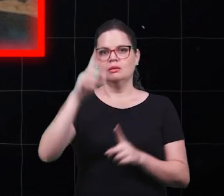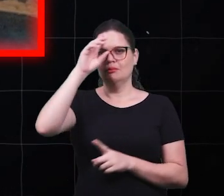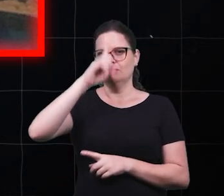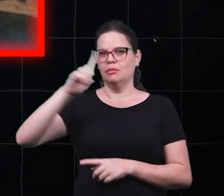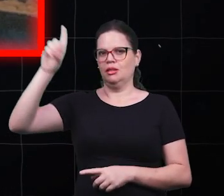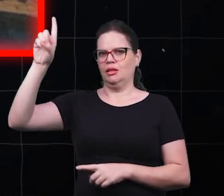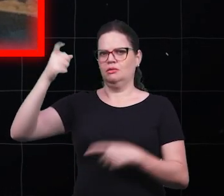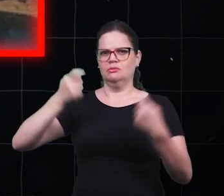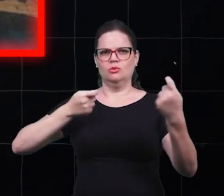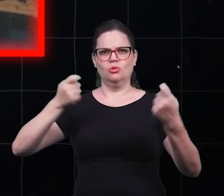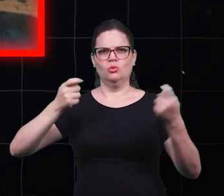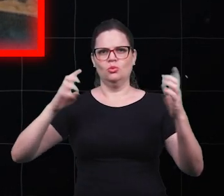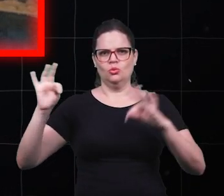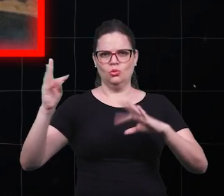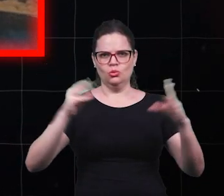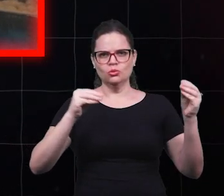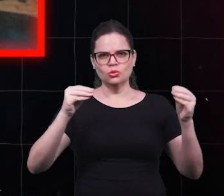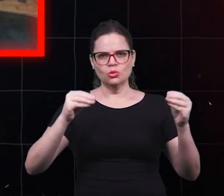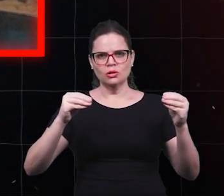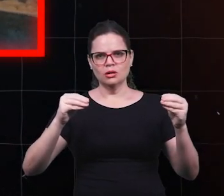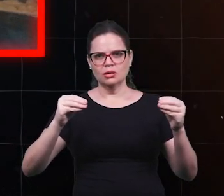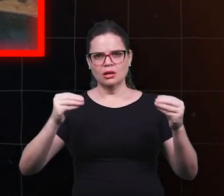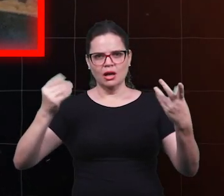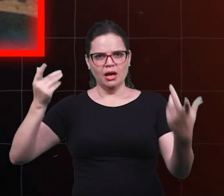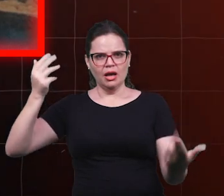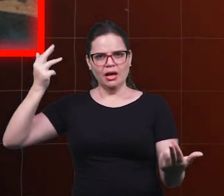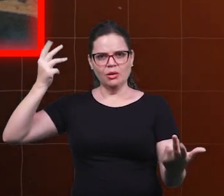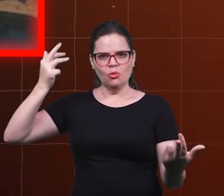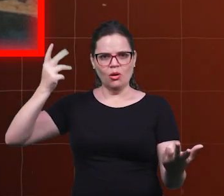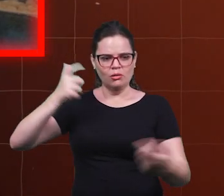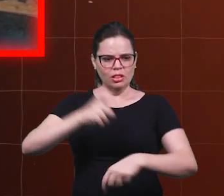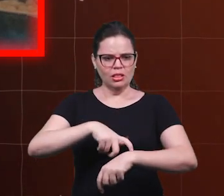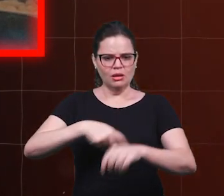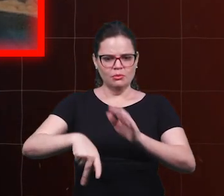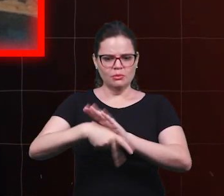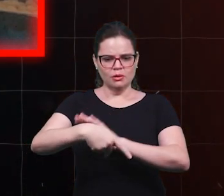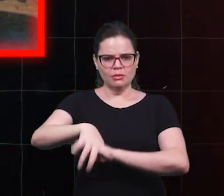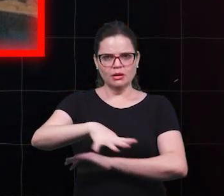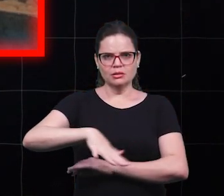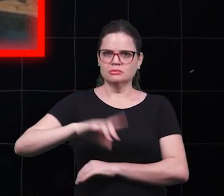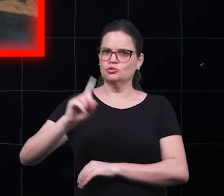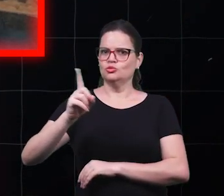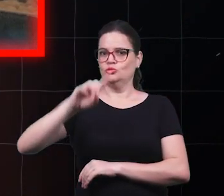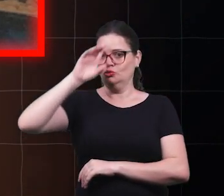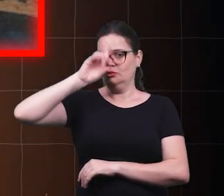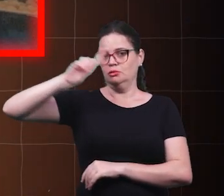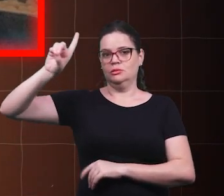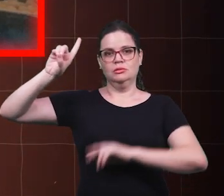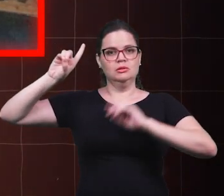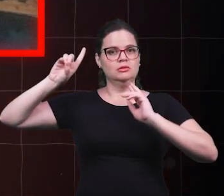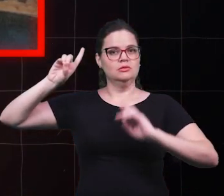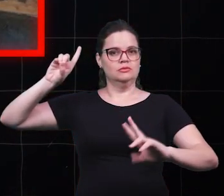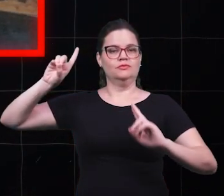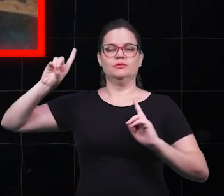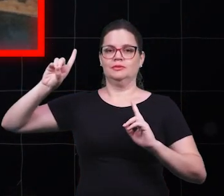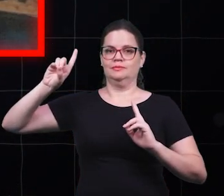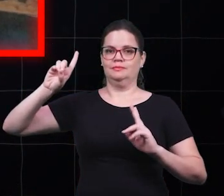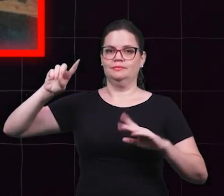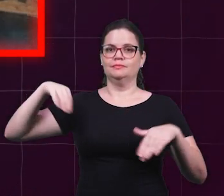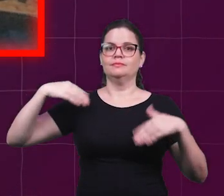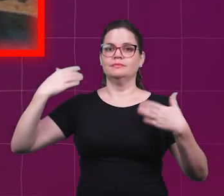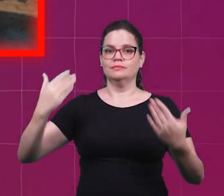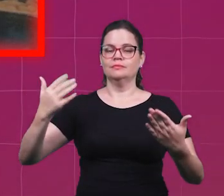de todas as coisas, ele não está sujeito a essa limitação. Então, no arrebatamento, ele